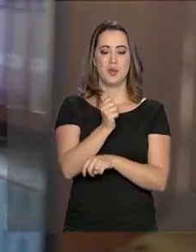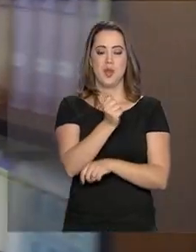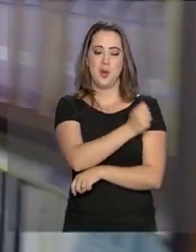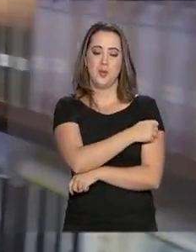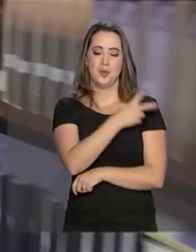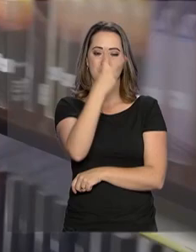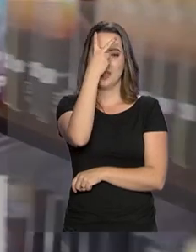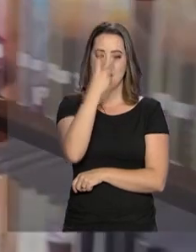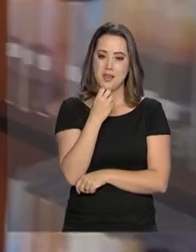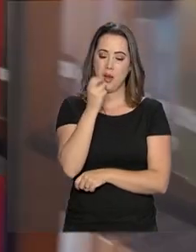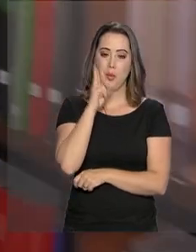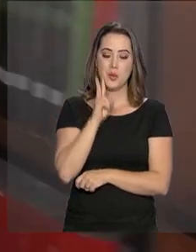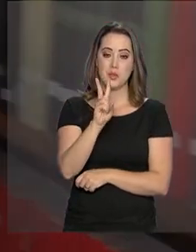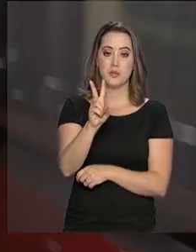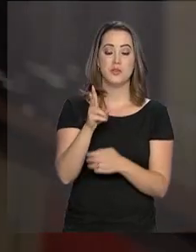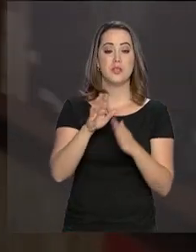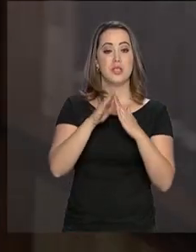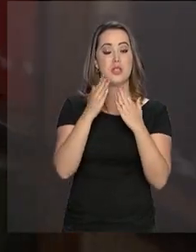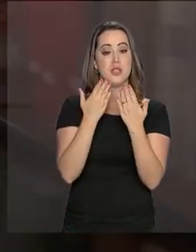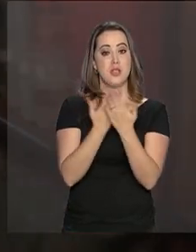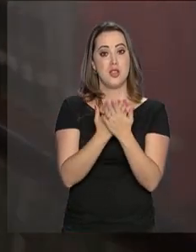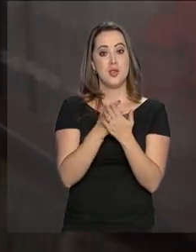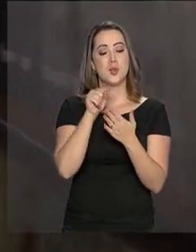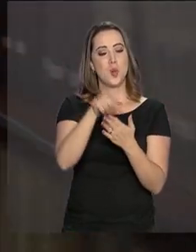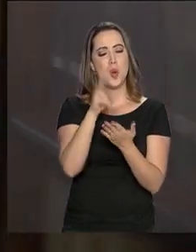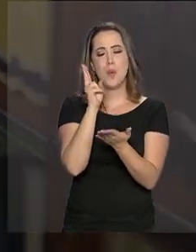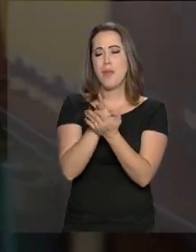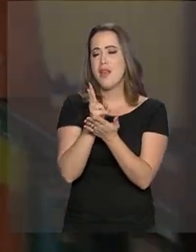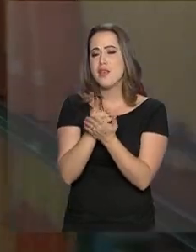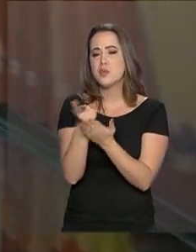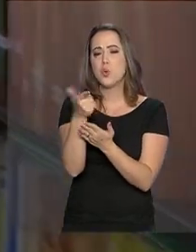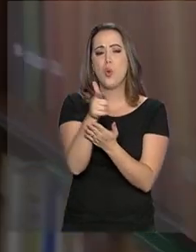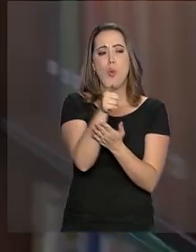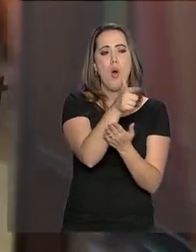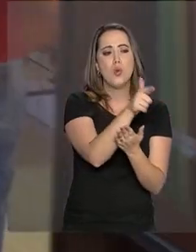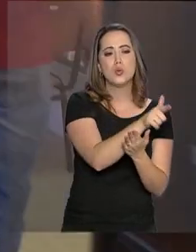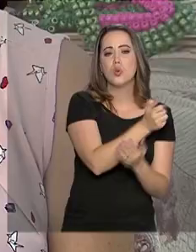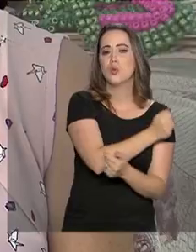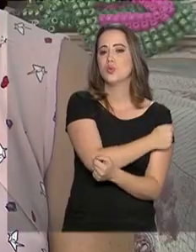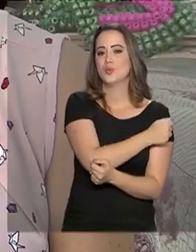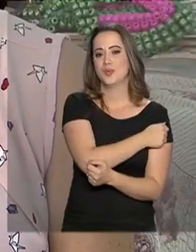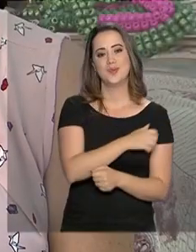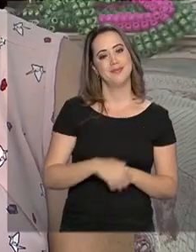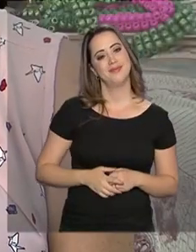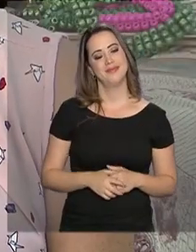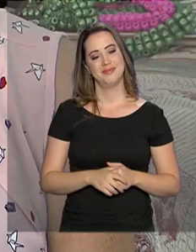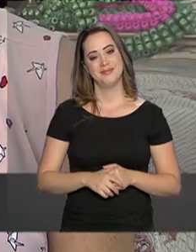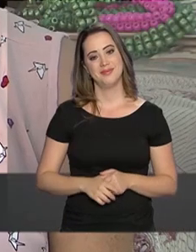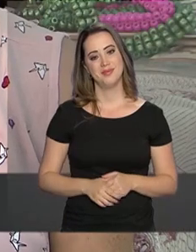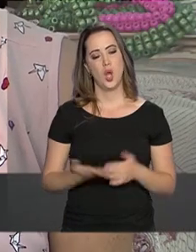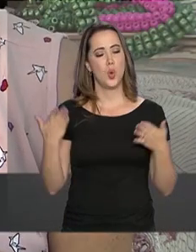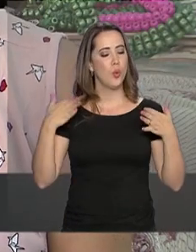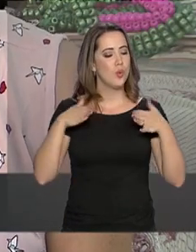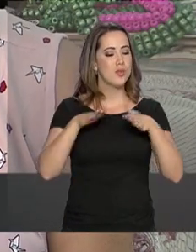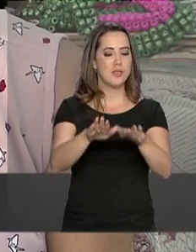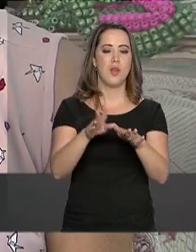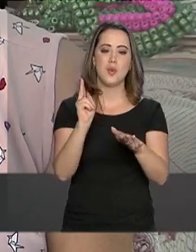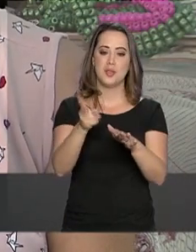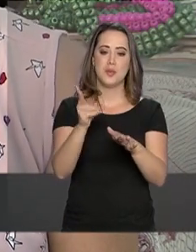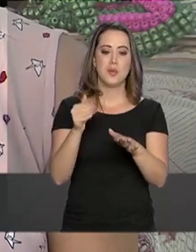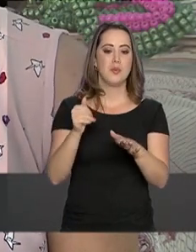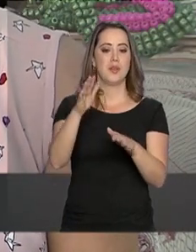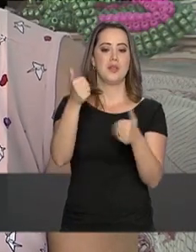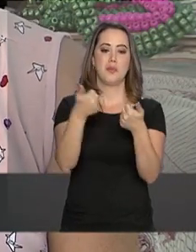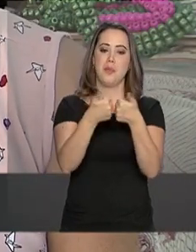cegos possam acompanhar em sala de aula o mesmo conteúdo dos demais alunos. Aí a inclusão chegaria cada vez mais